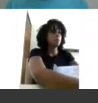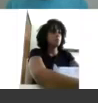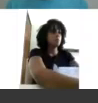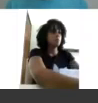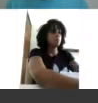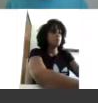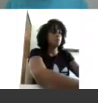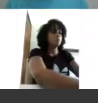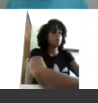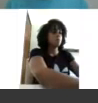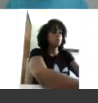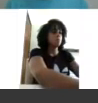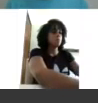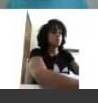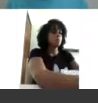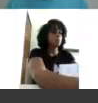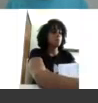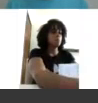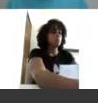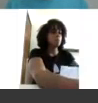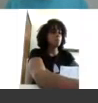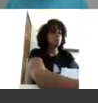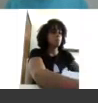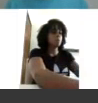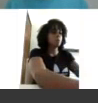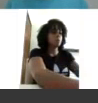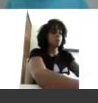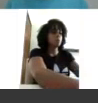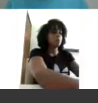retorno, estamos até com o tempo aqui contado.